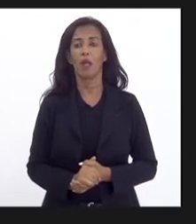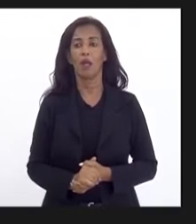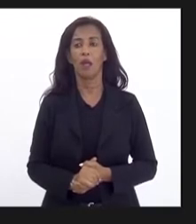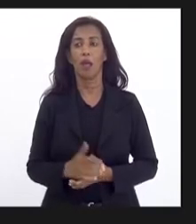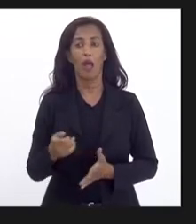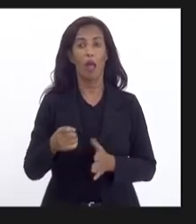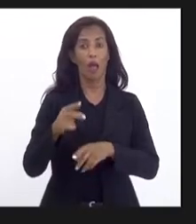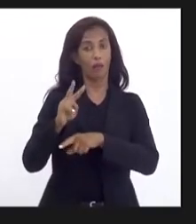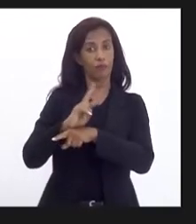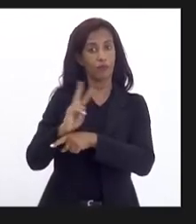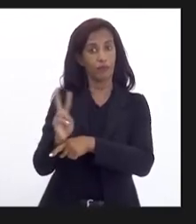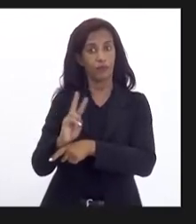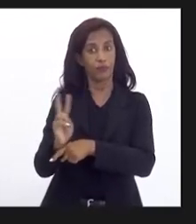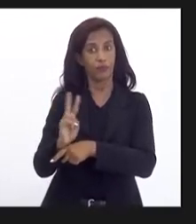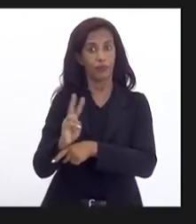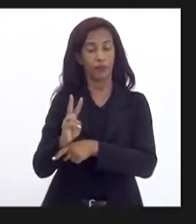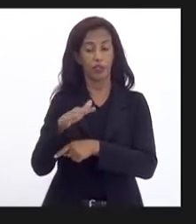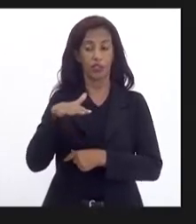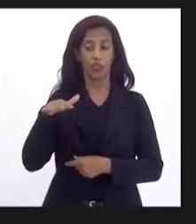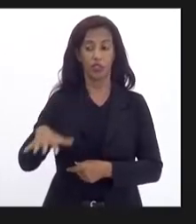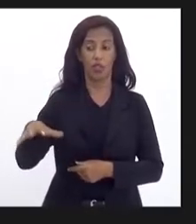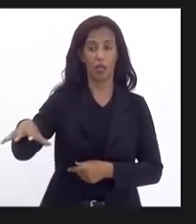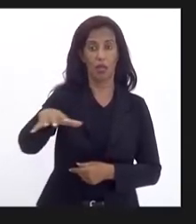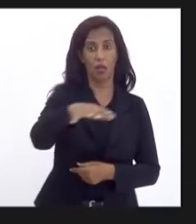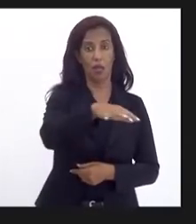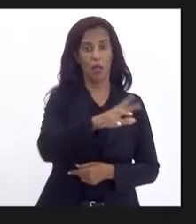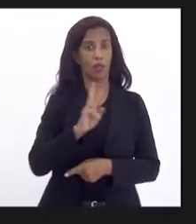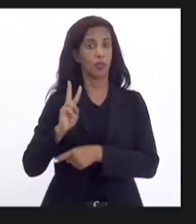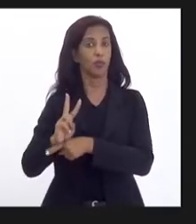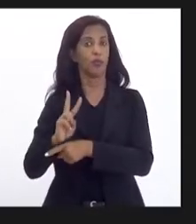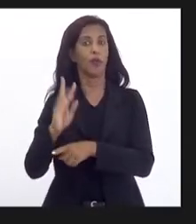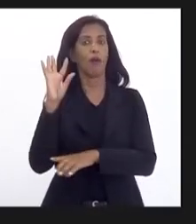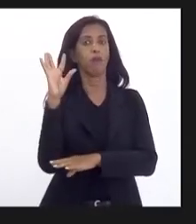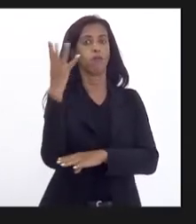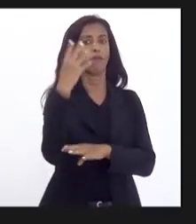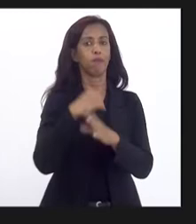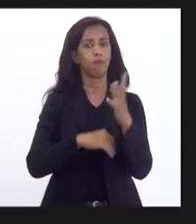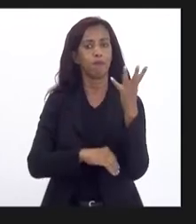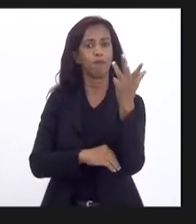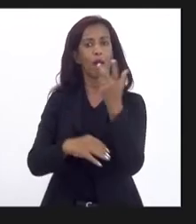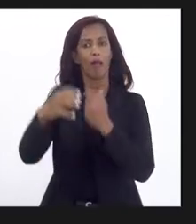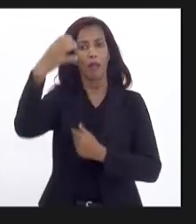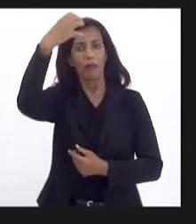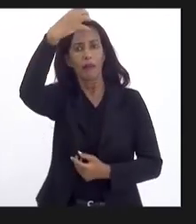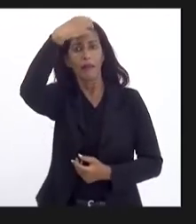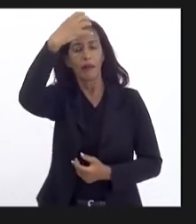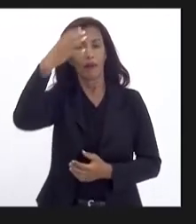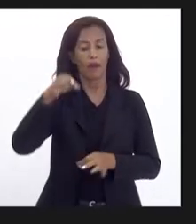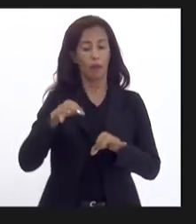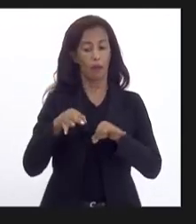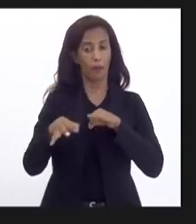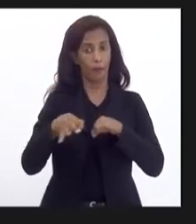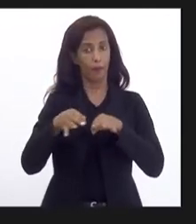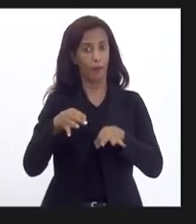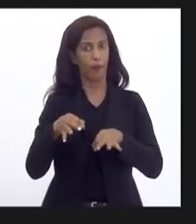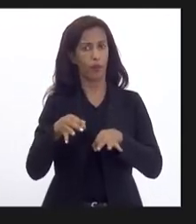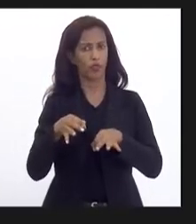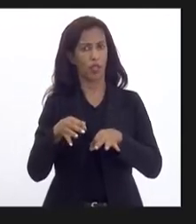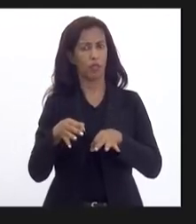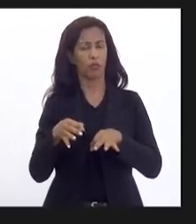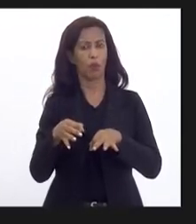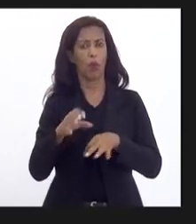de fiscalização de áreas de preservação ambiental em Angra dos Reis. É um projeto